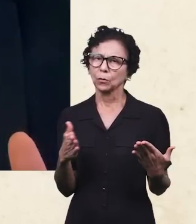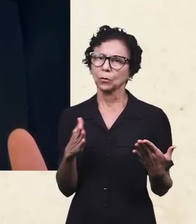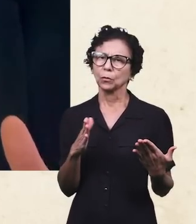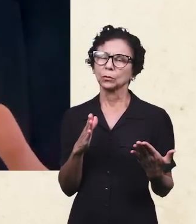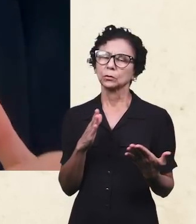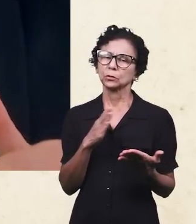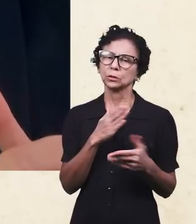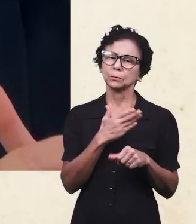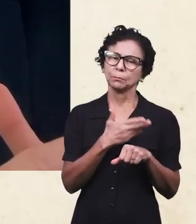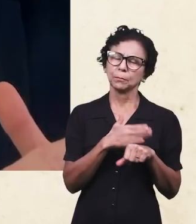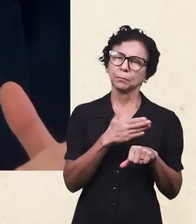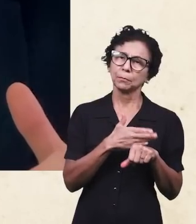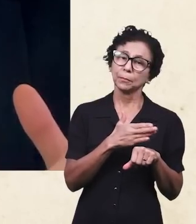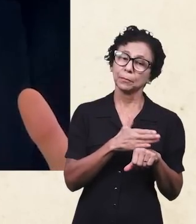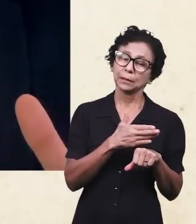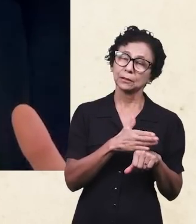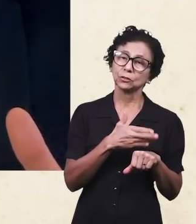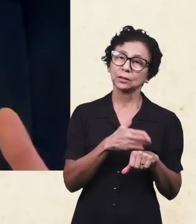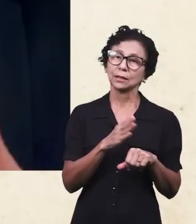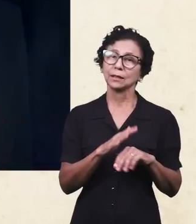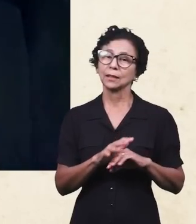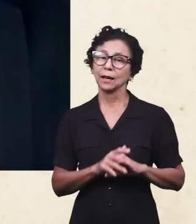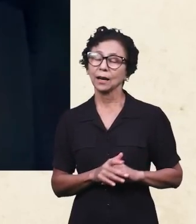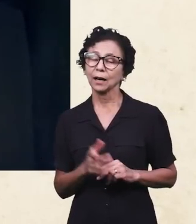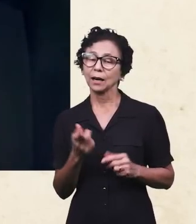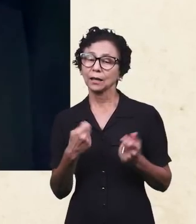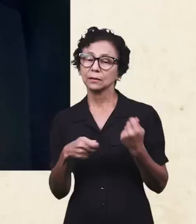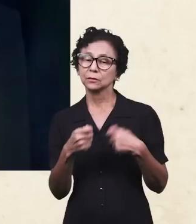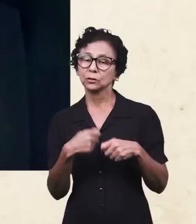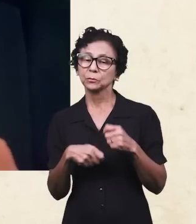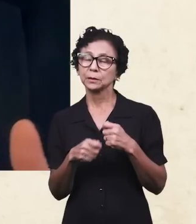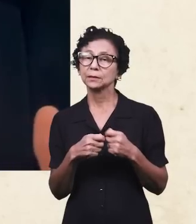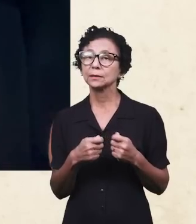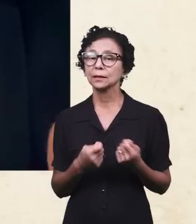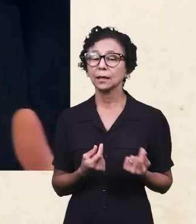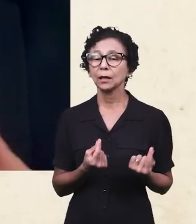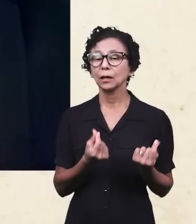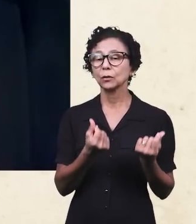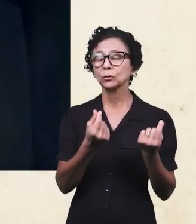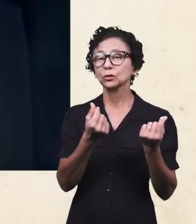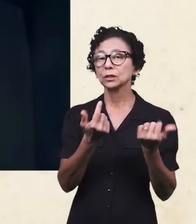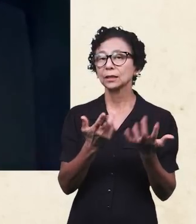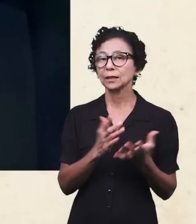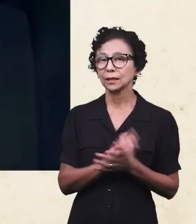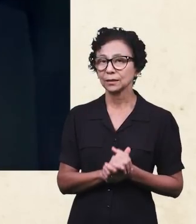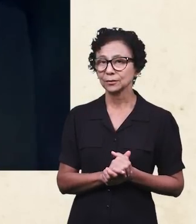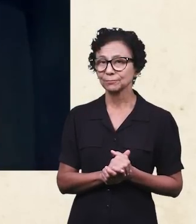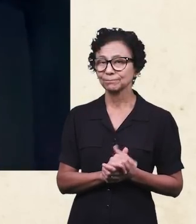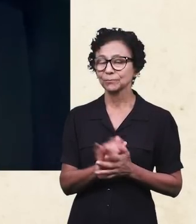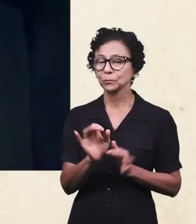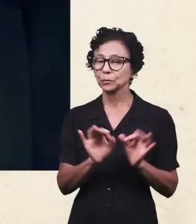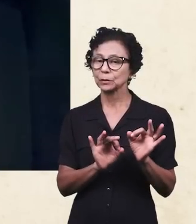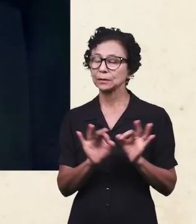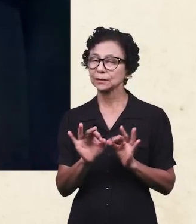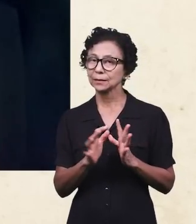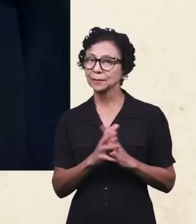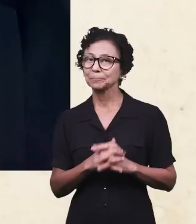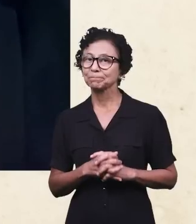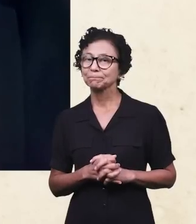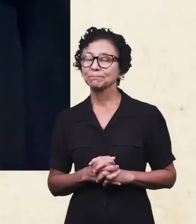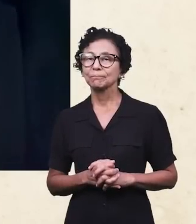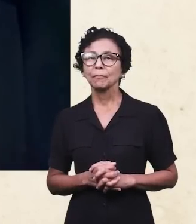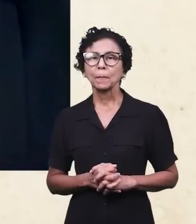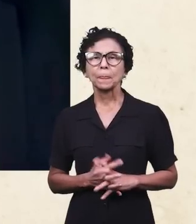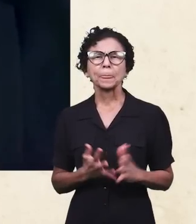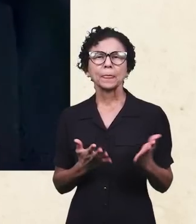resultados e da equilibrada administração desses resultados, que é a organização financeira. Agora,